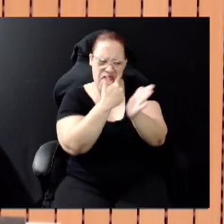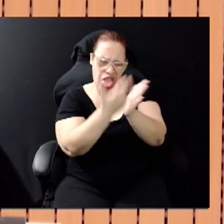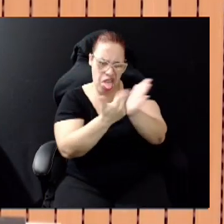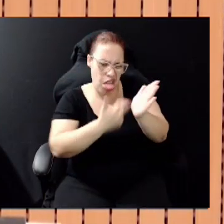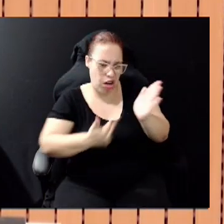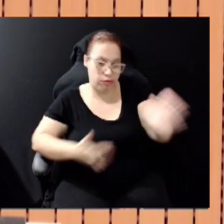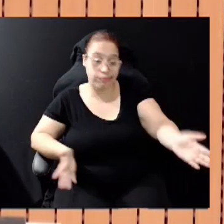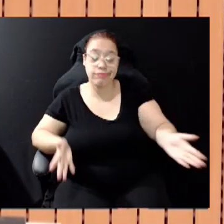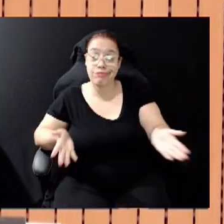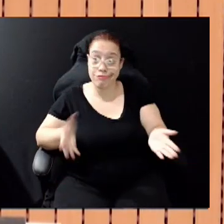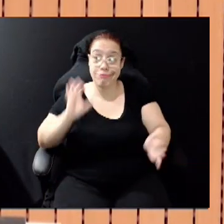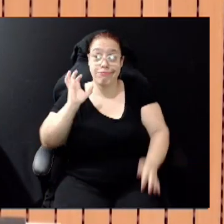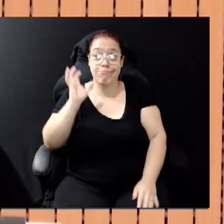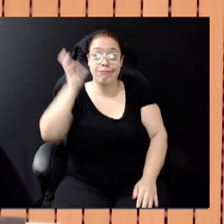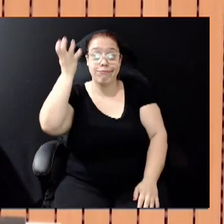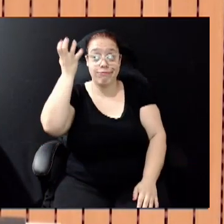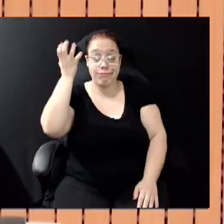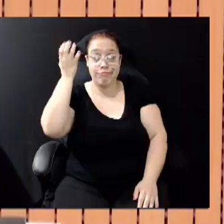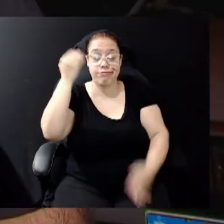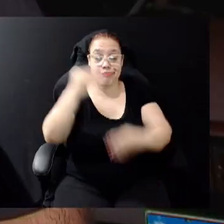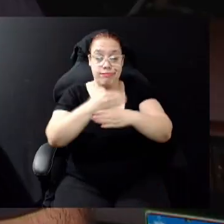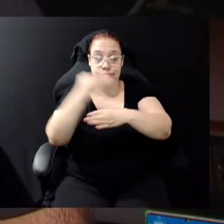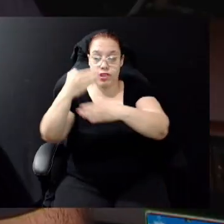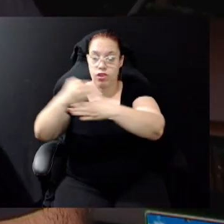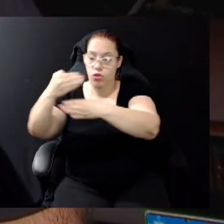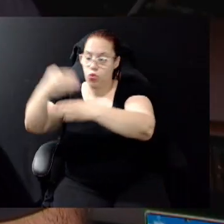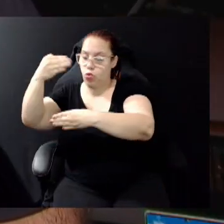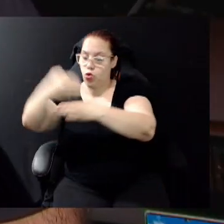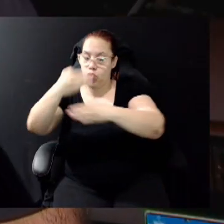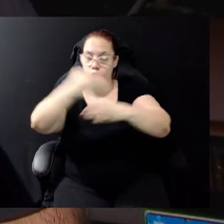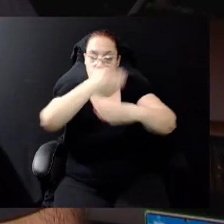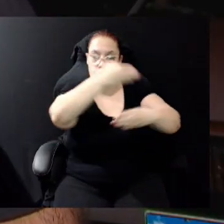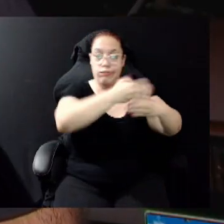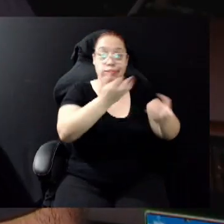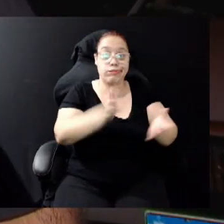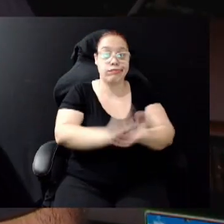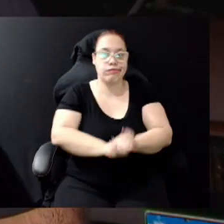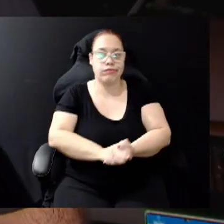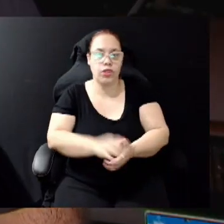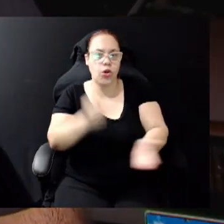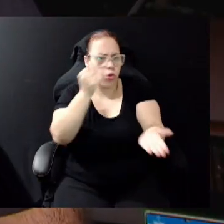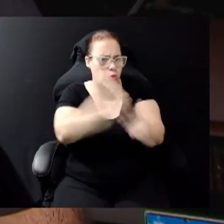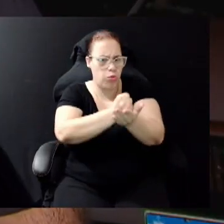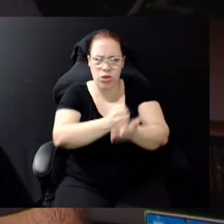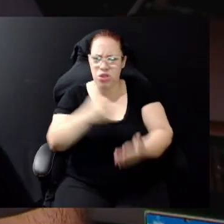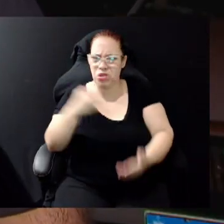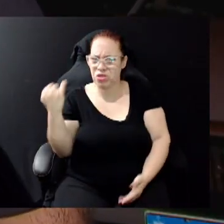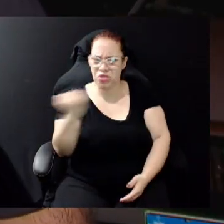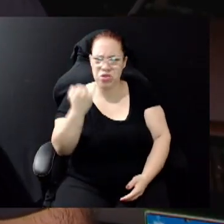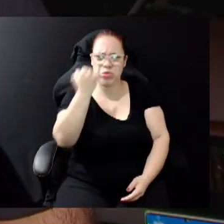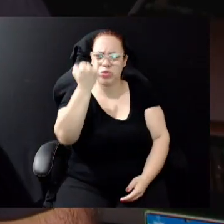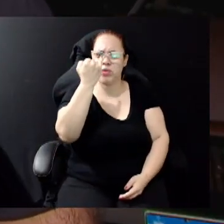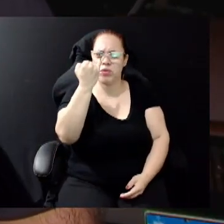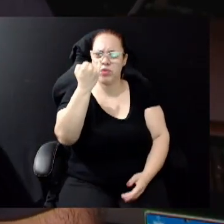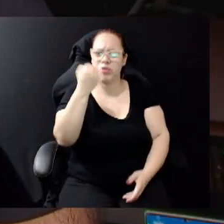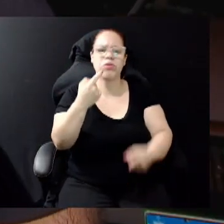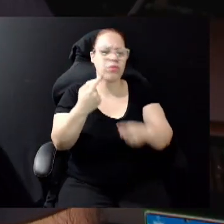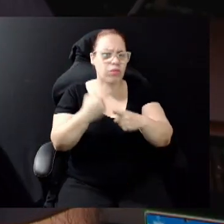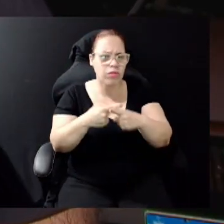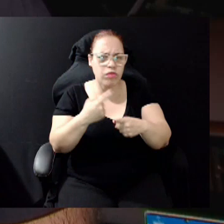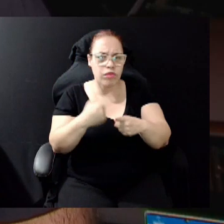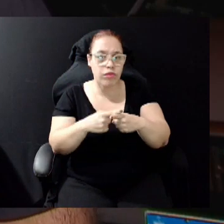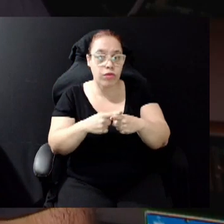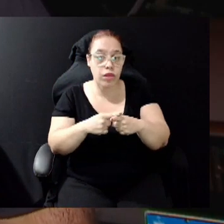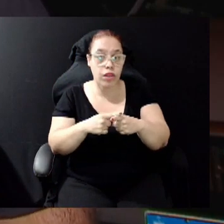vezes acontecem nesses locais. Eu acho que é um marco importantíssimo, porque tudo que a lei